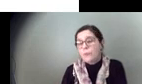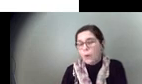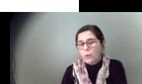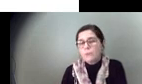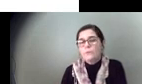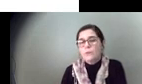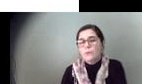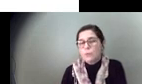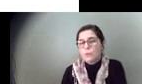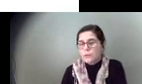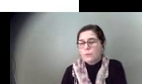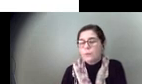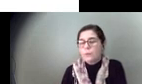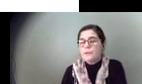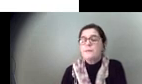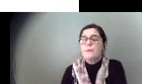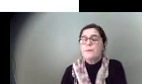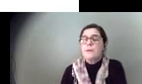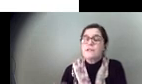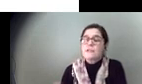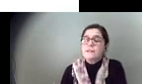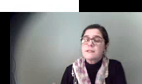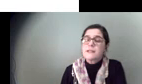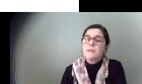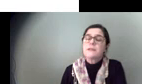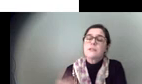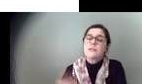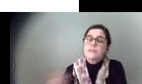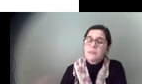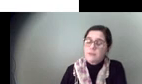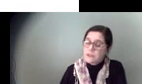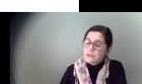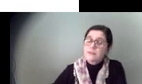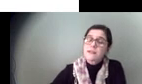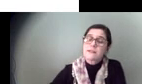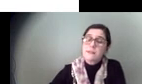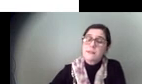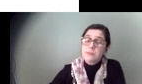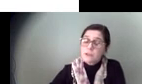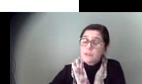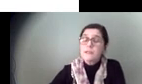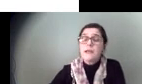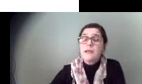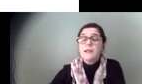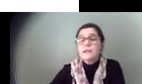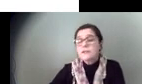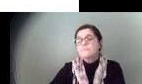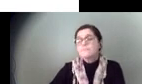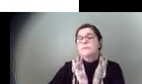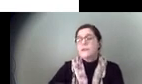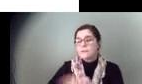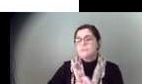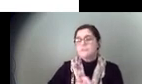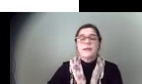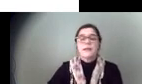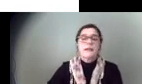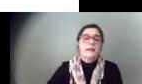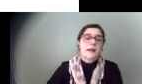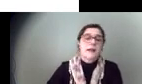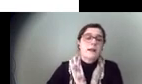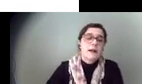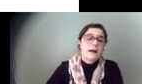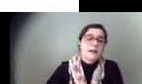ter o foco no currículo paulista, mas a gente sabe que a gente sempre vai ter que fazer as adaptações e que, né, vamos ter